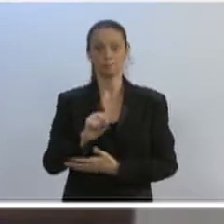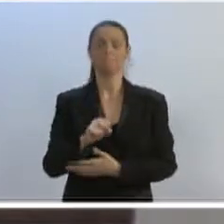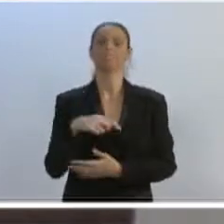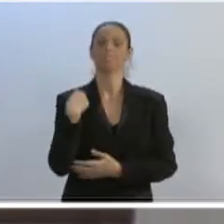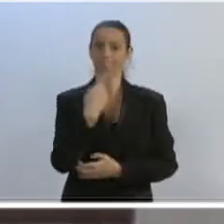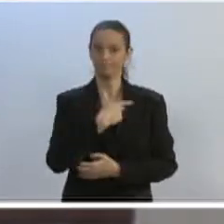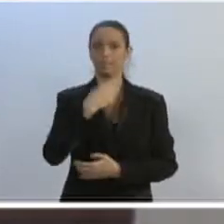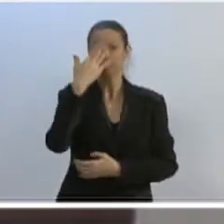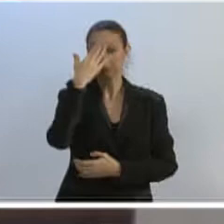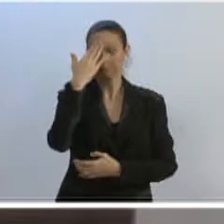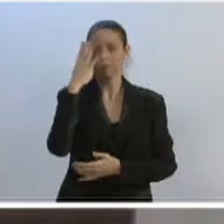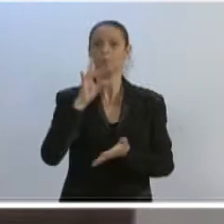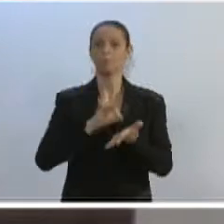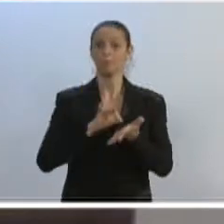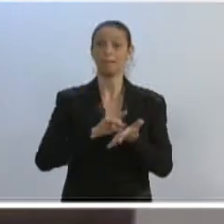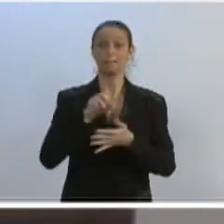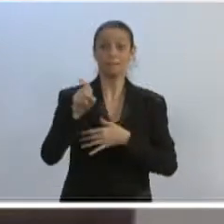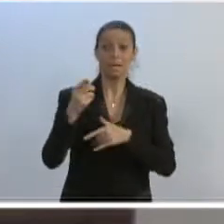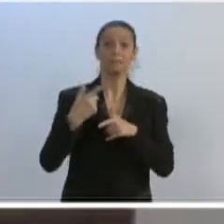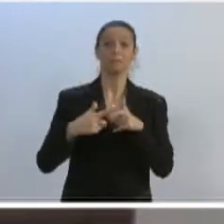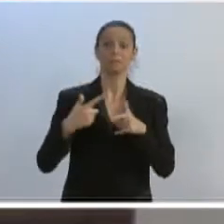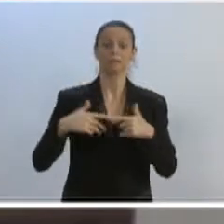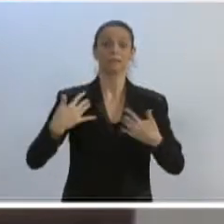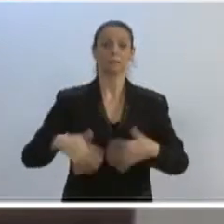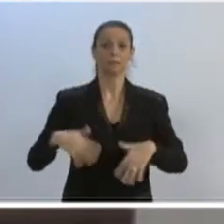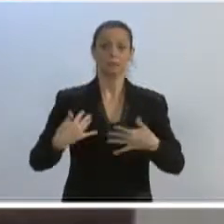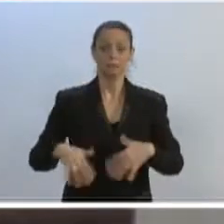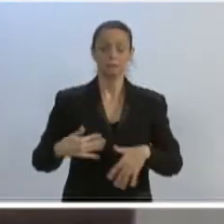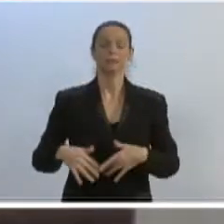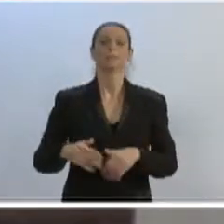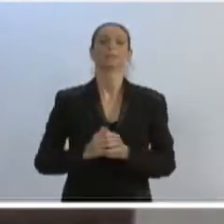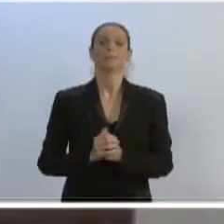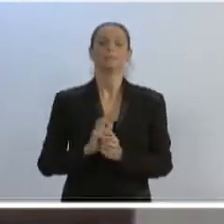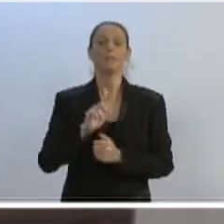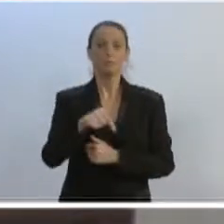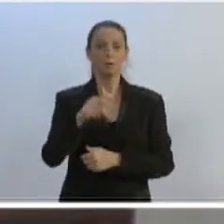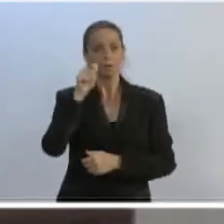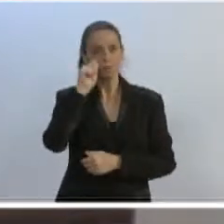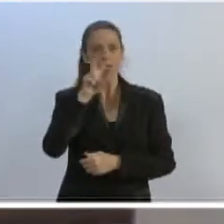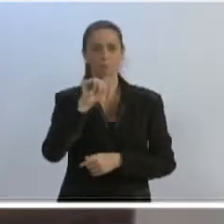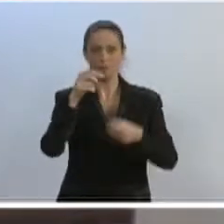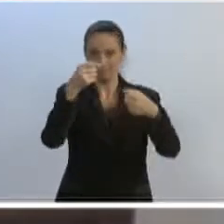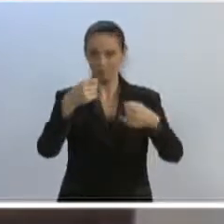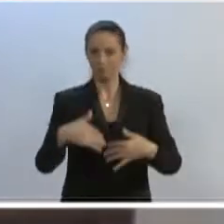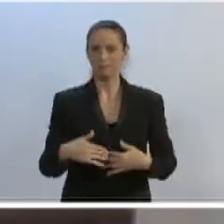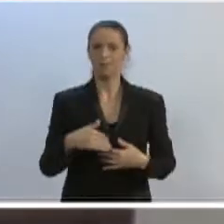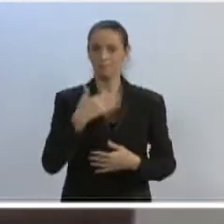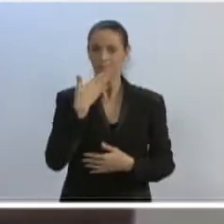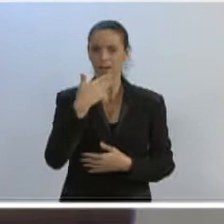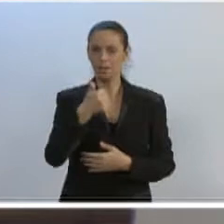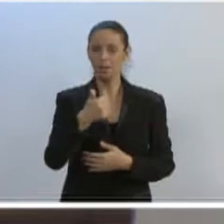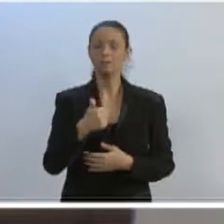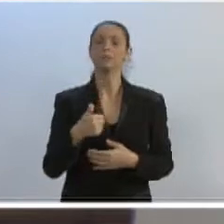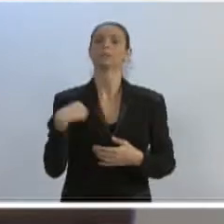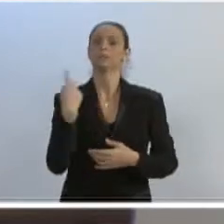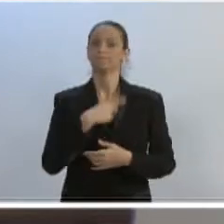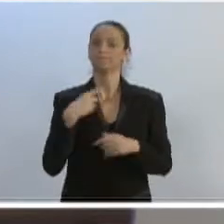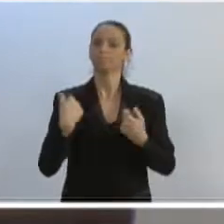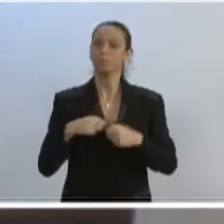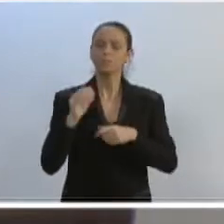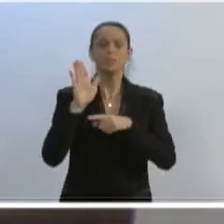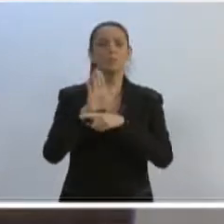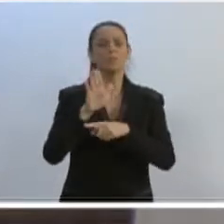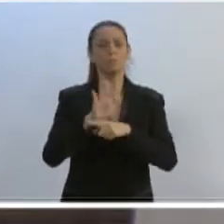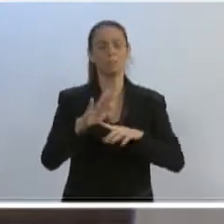tal situação foi feito os encaminhamentos governador me ver depois também vai relatar é temos que se lutar por esse